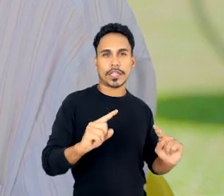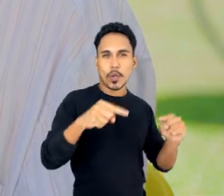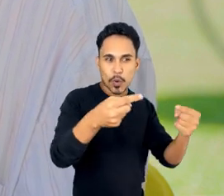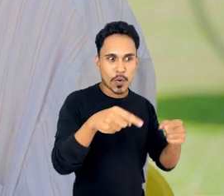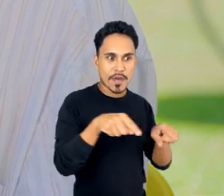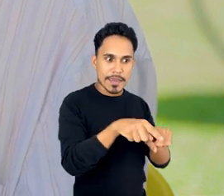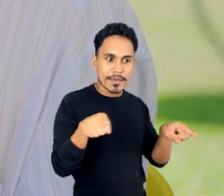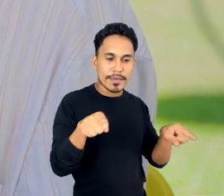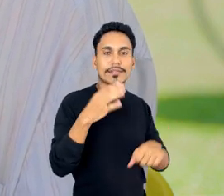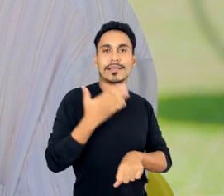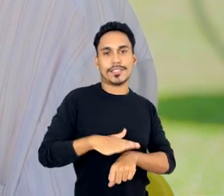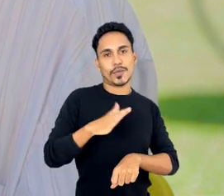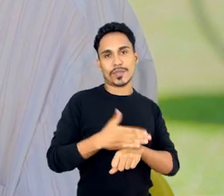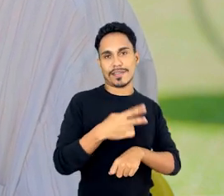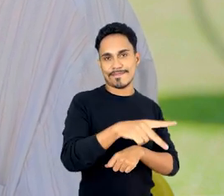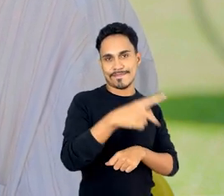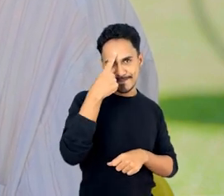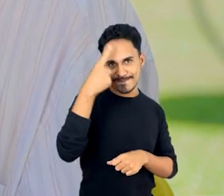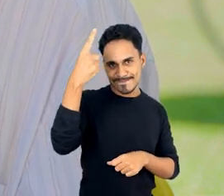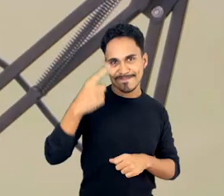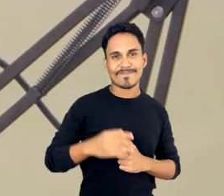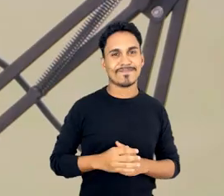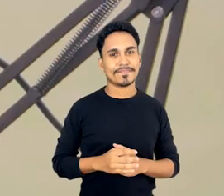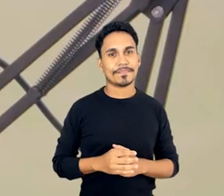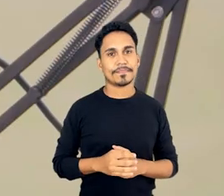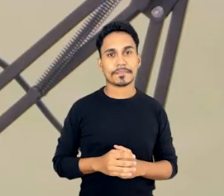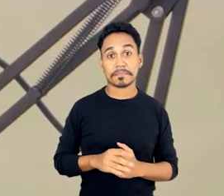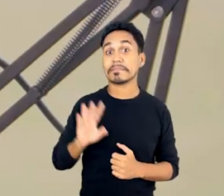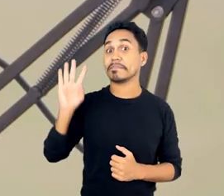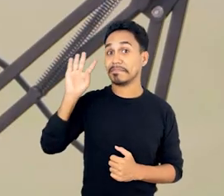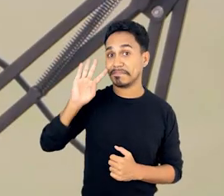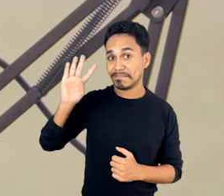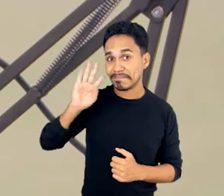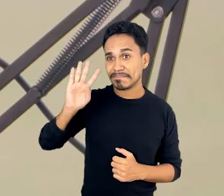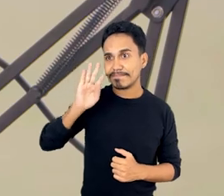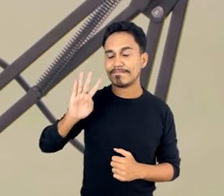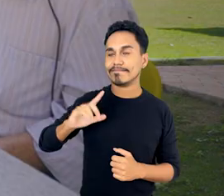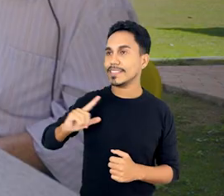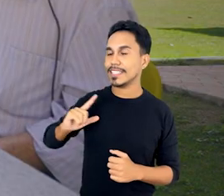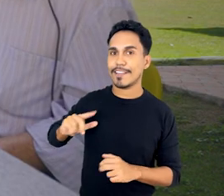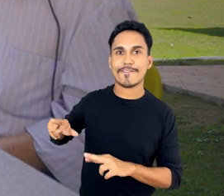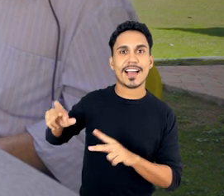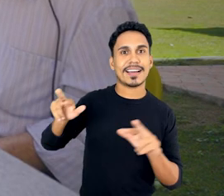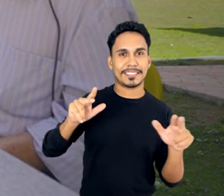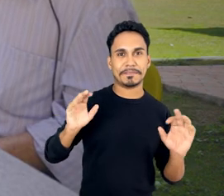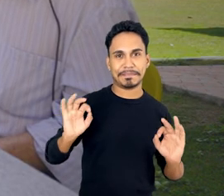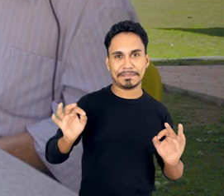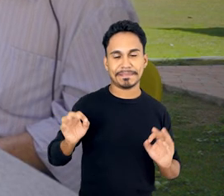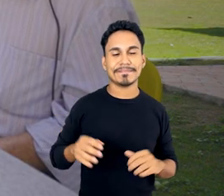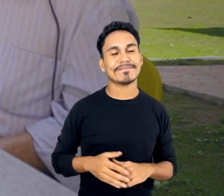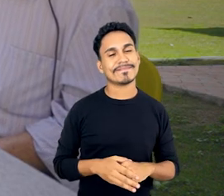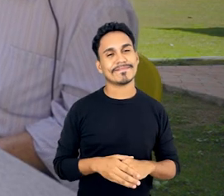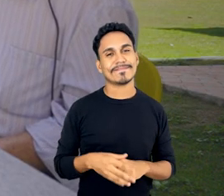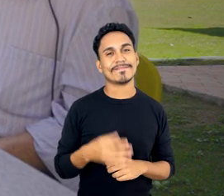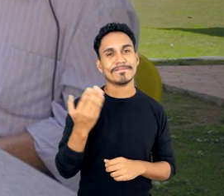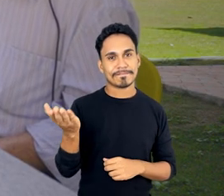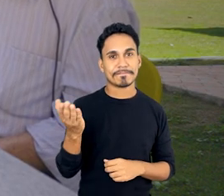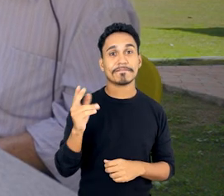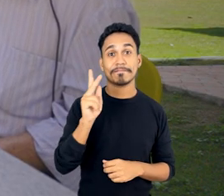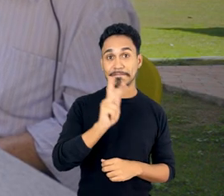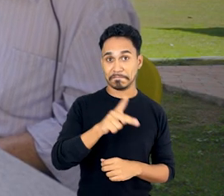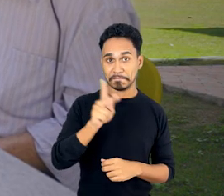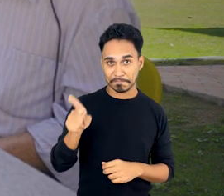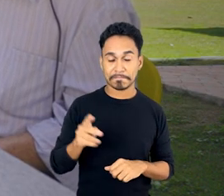eh executar suas atividades bacanas E são muitas e diversas ah Professor eh